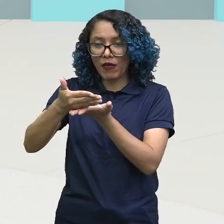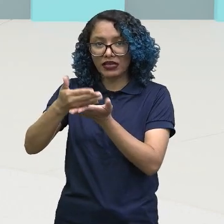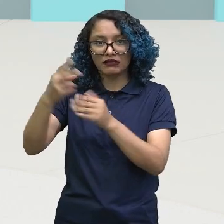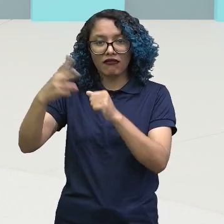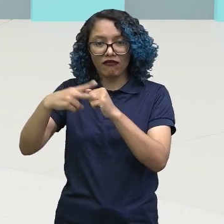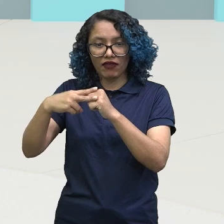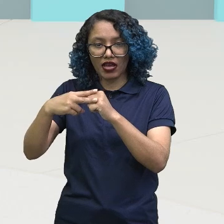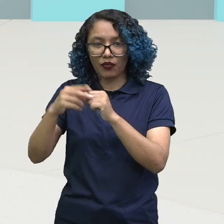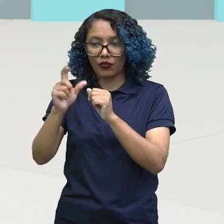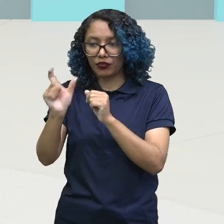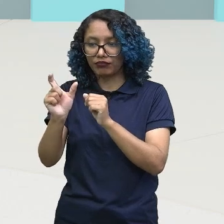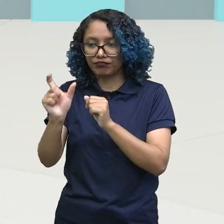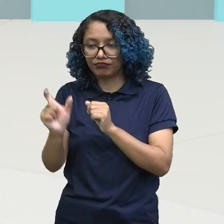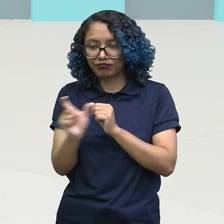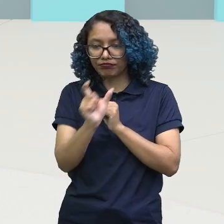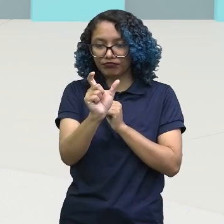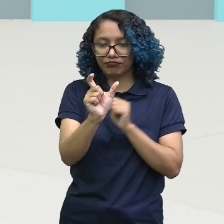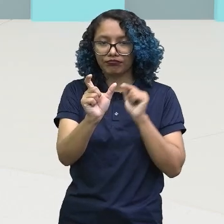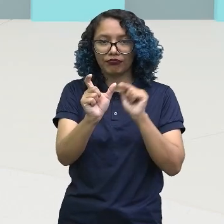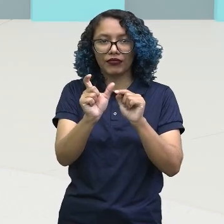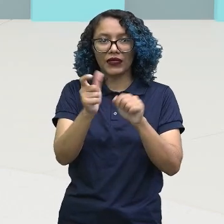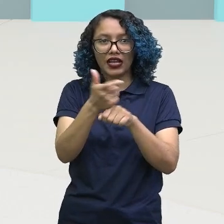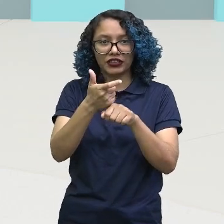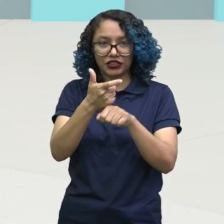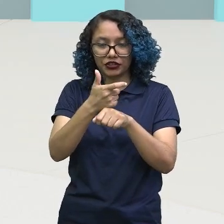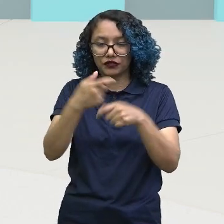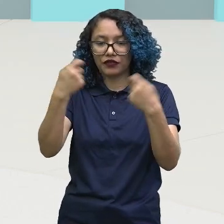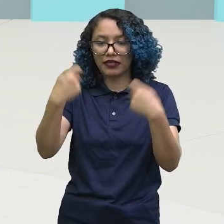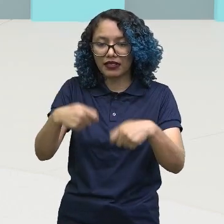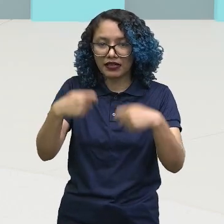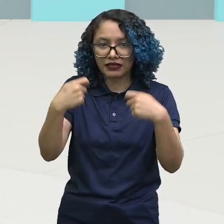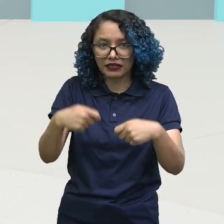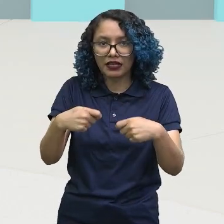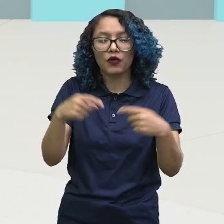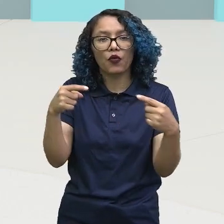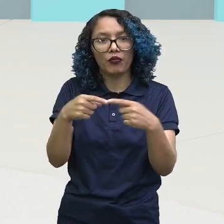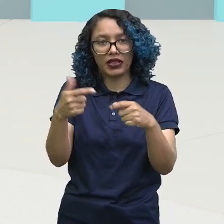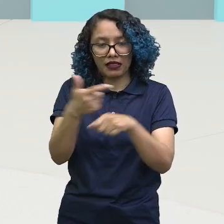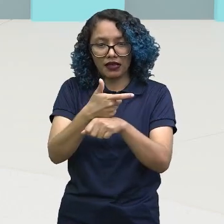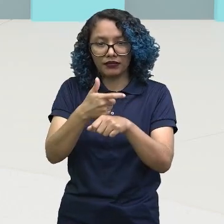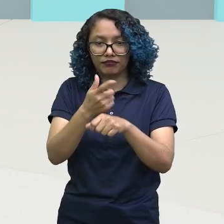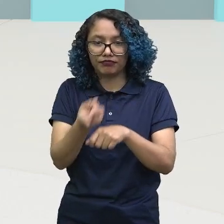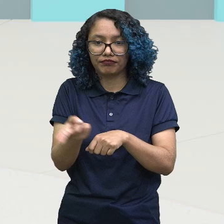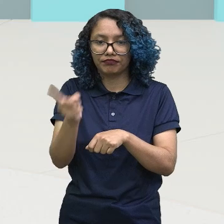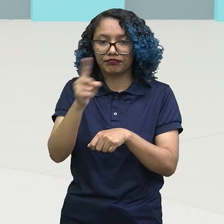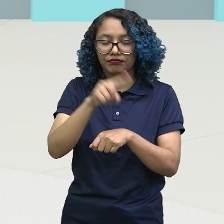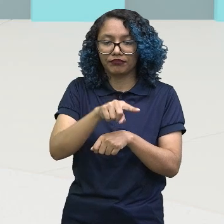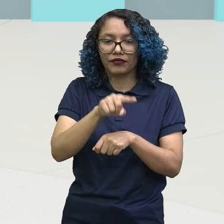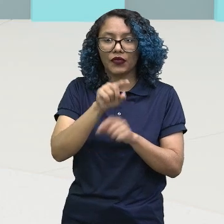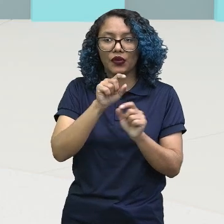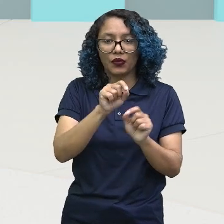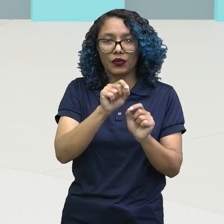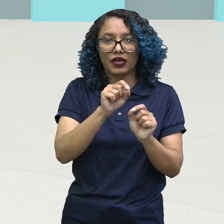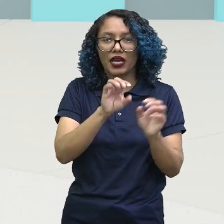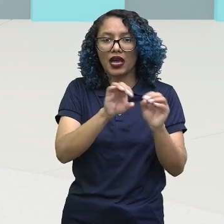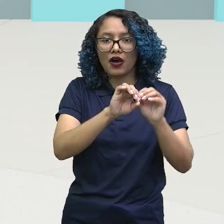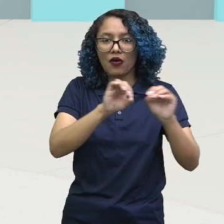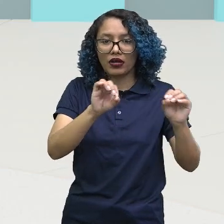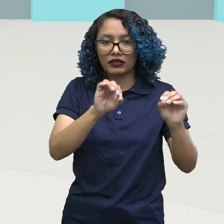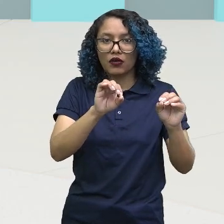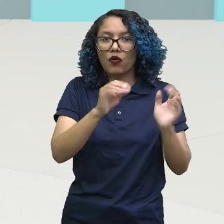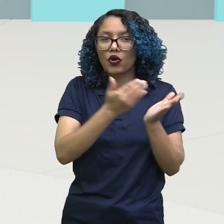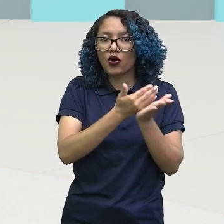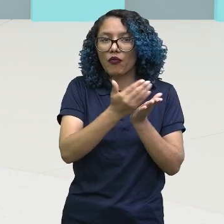verbo. Depois eu tenho um adjetivo, necessário, necessário é adjetivo. E depois eu tenho a oração que começa